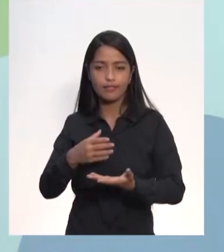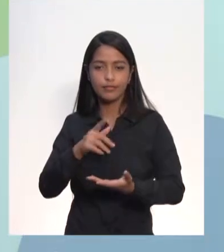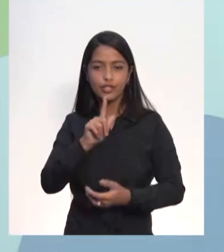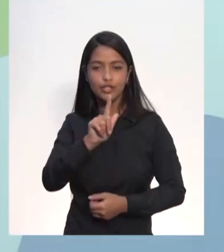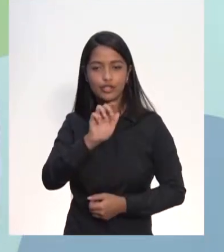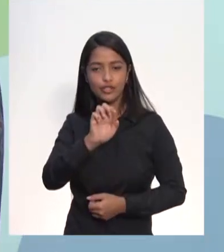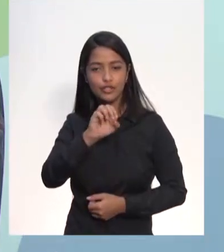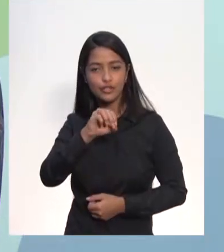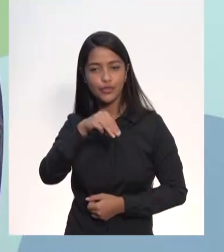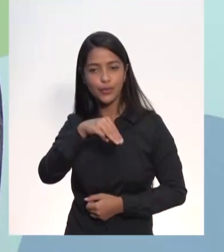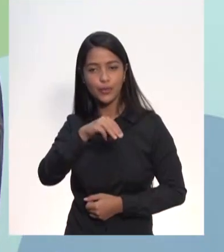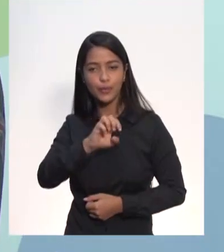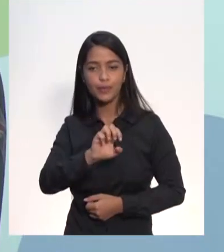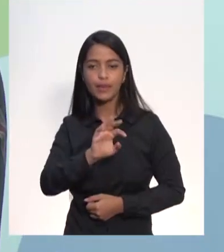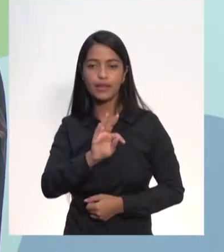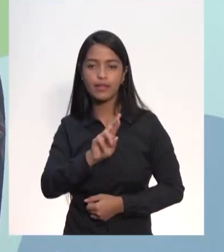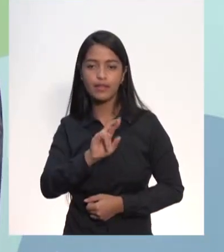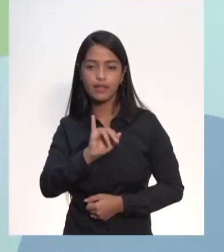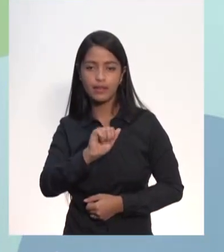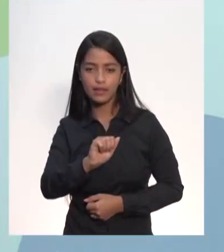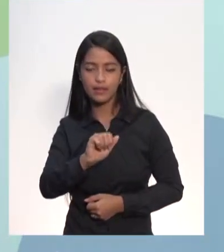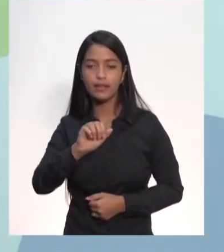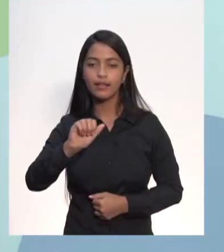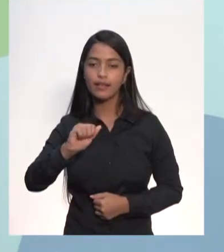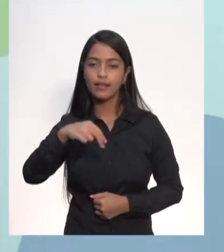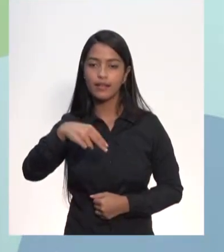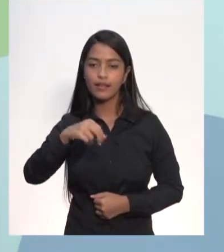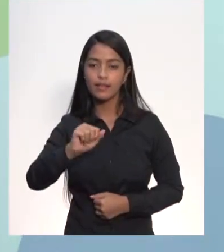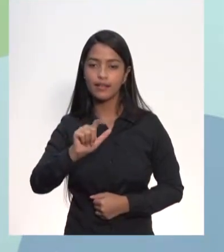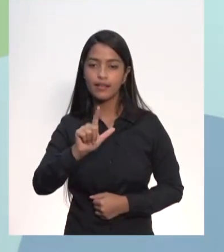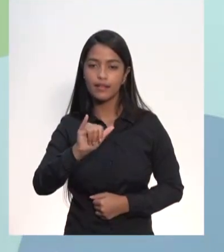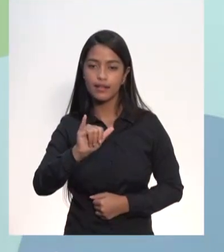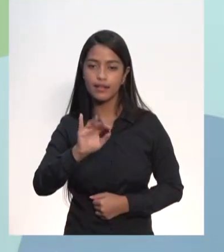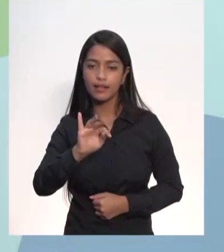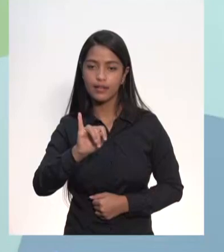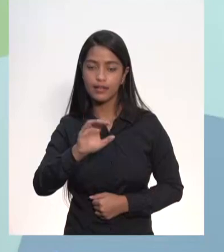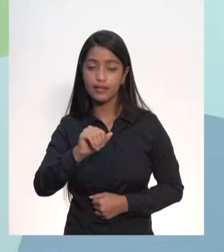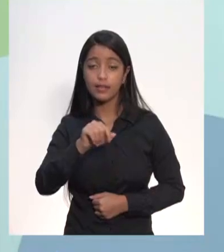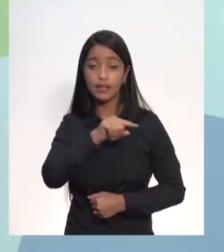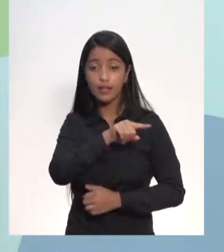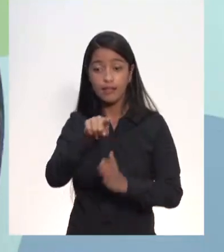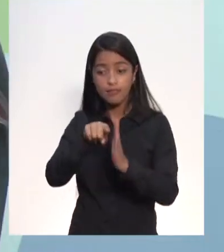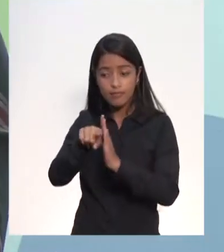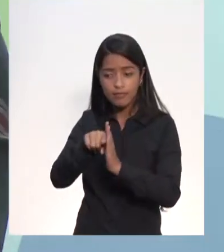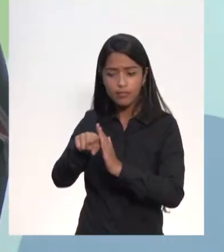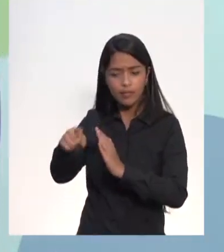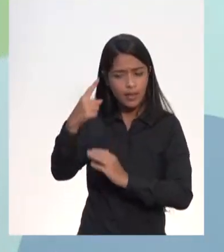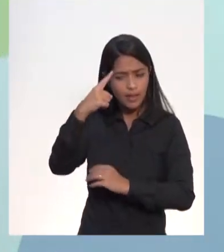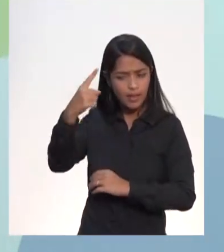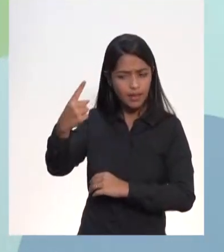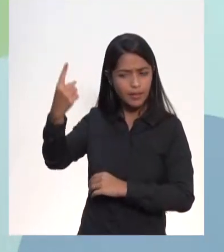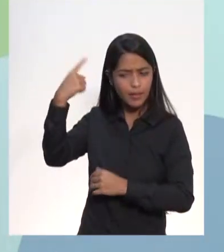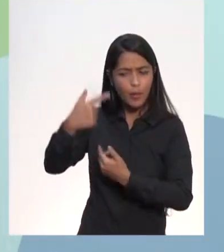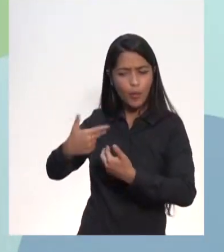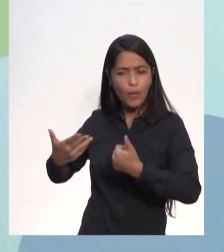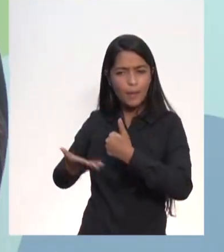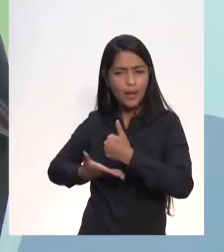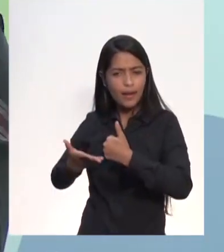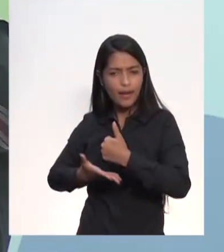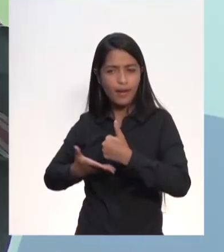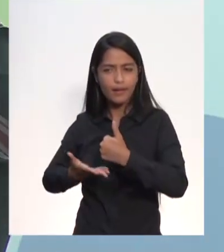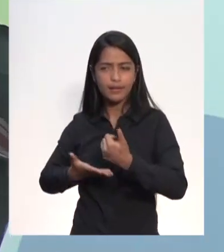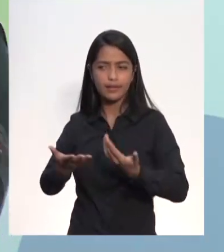eles lembram conceitos básicos de plano cartesiano, ordenadas,